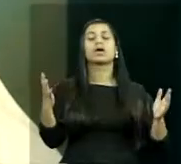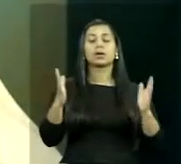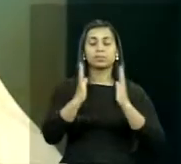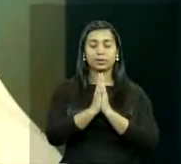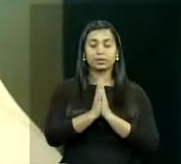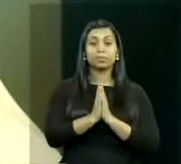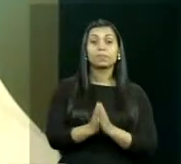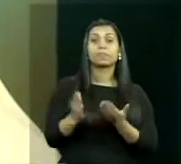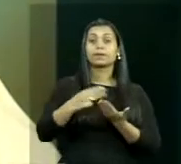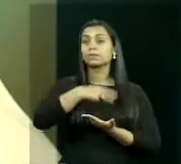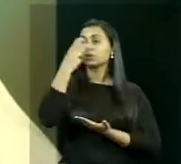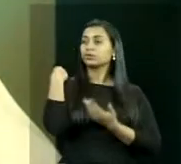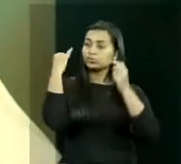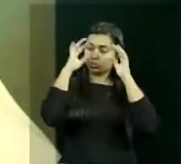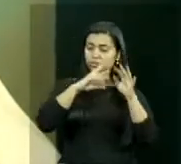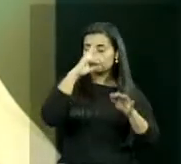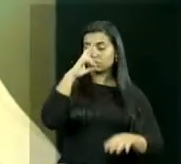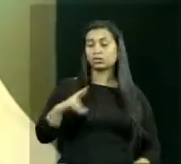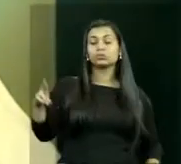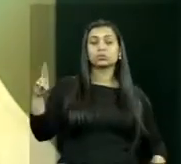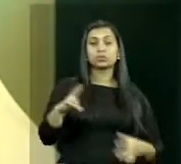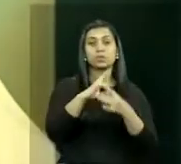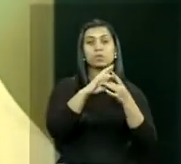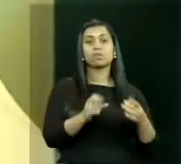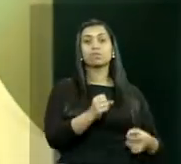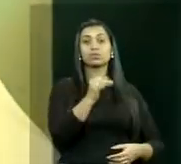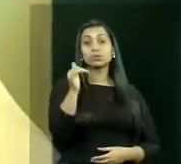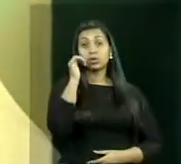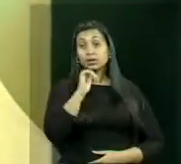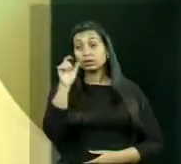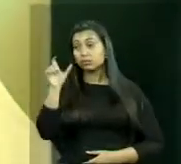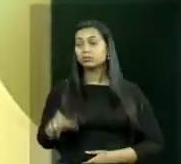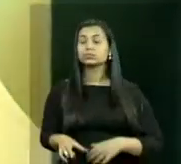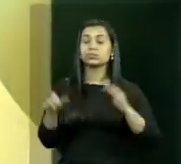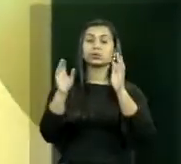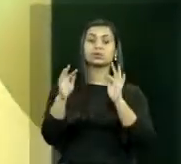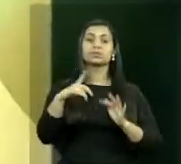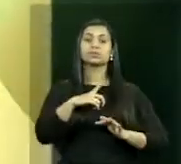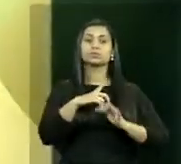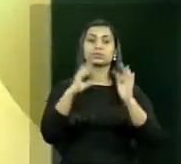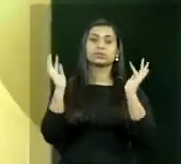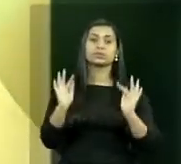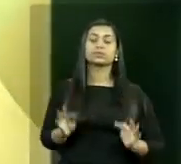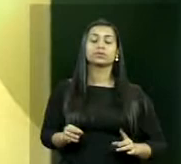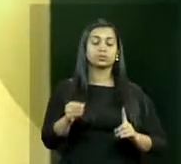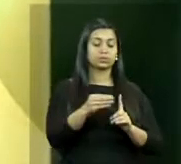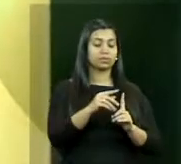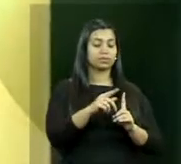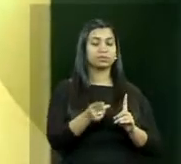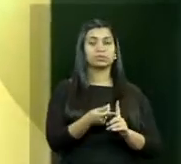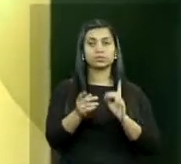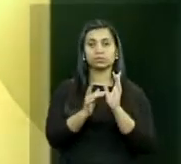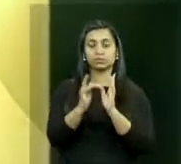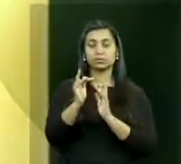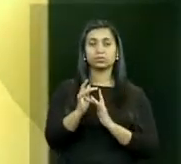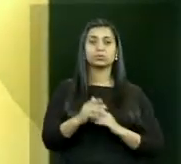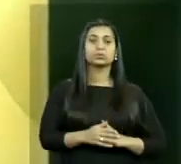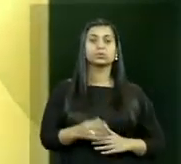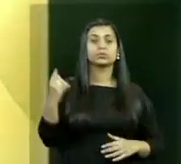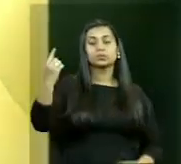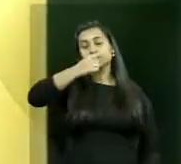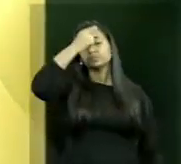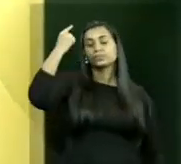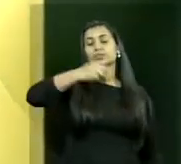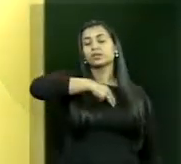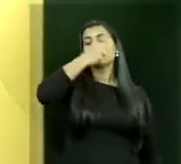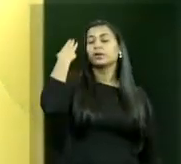nossa morte. Amém. Ave Maria, cheia de graça, o Senhor é convosco. Bendita sois vós entre as mulheres, e bendito é o fruto do vosso ventre,